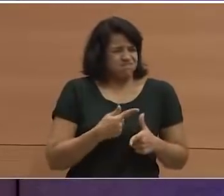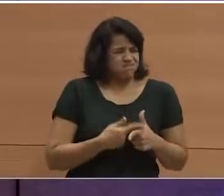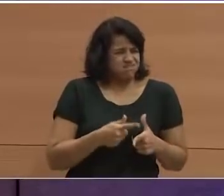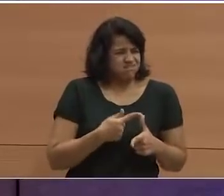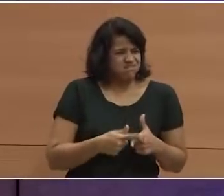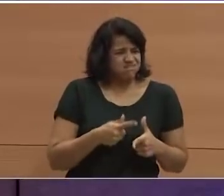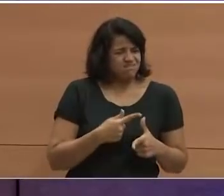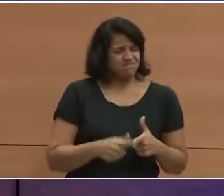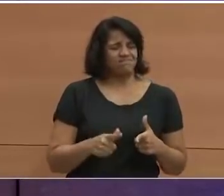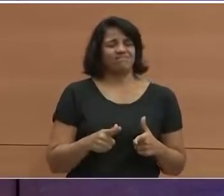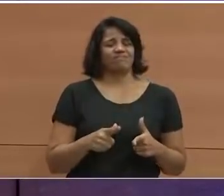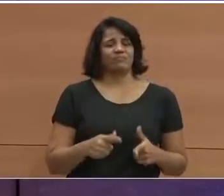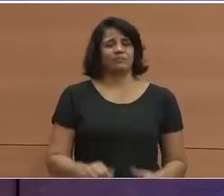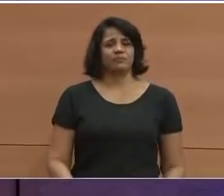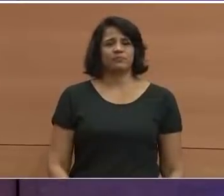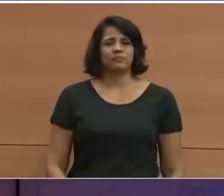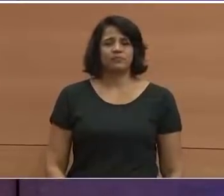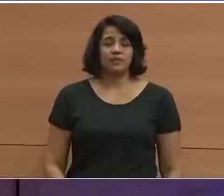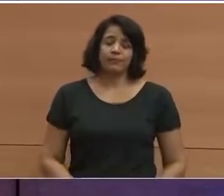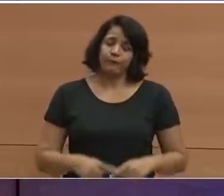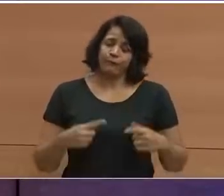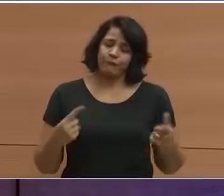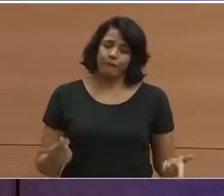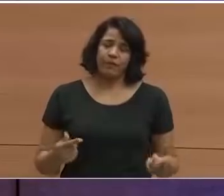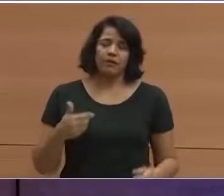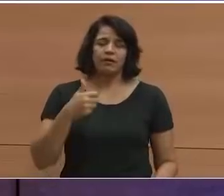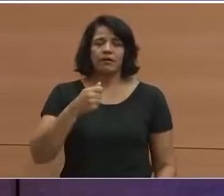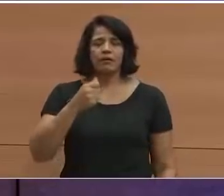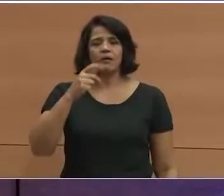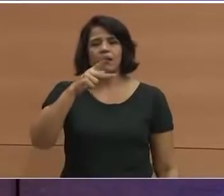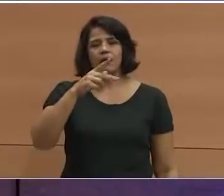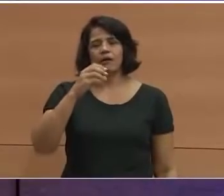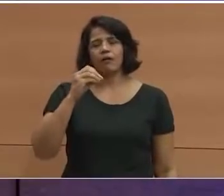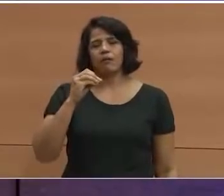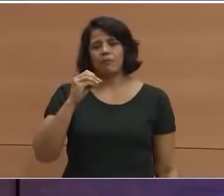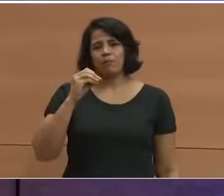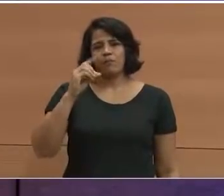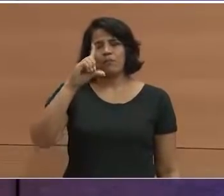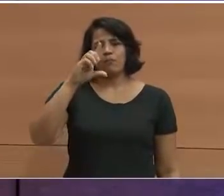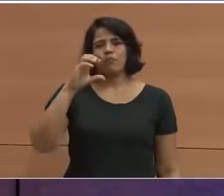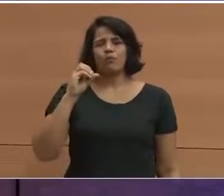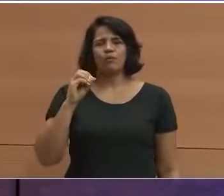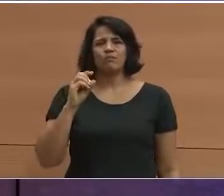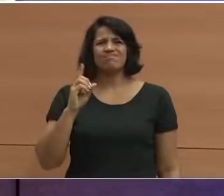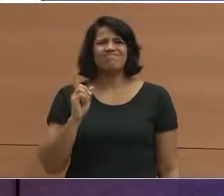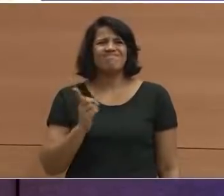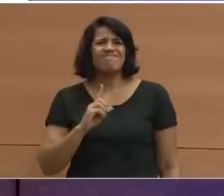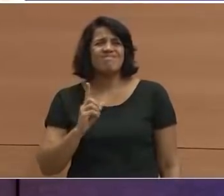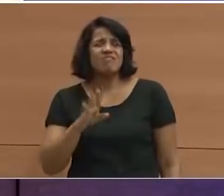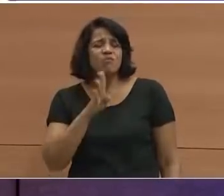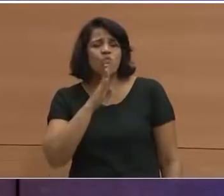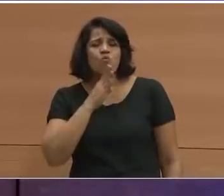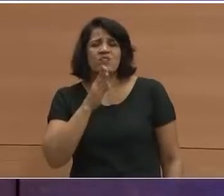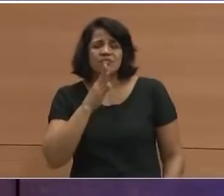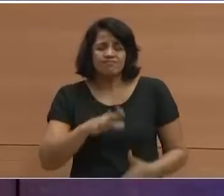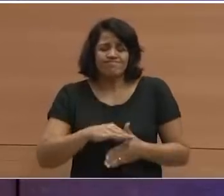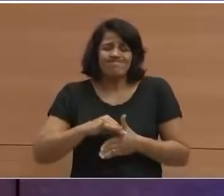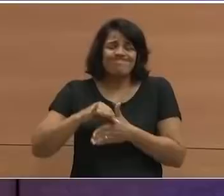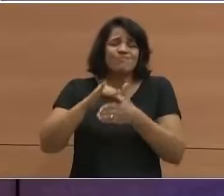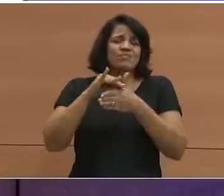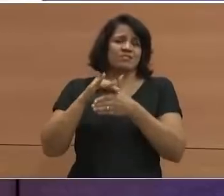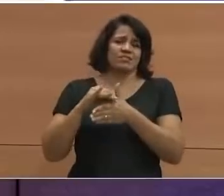da necessidade de se alinhar, de reconhecer a liderança na obra do Senhor numa